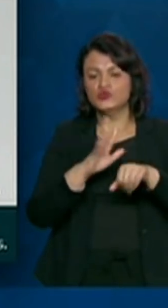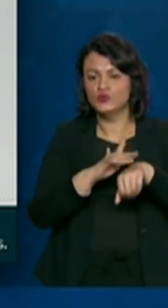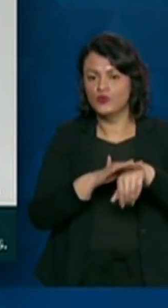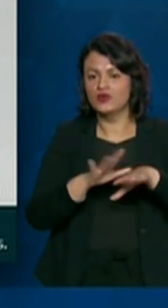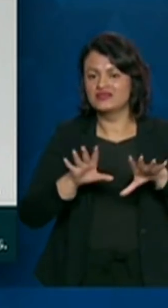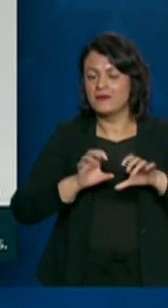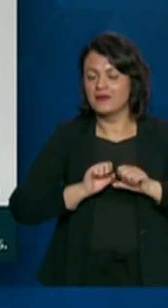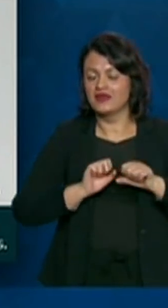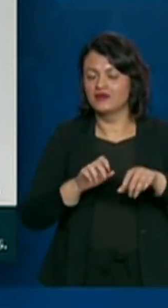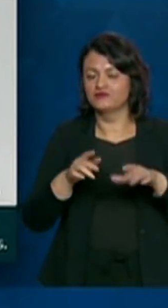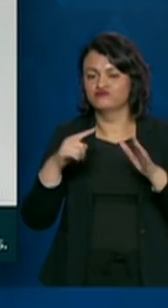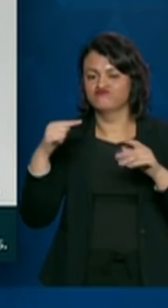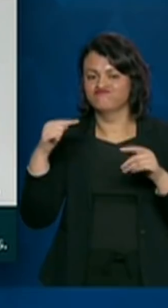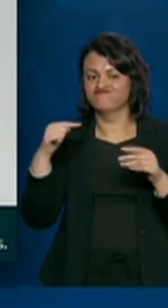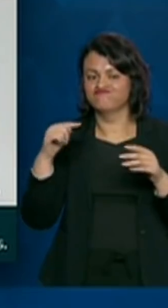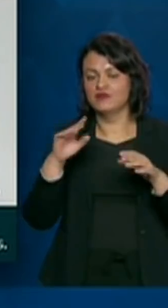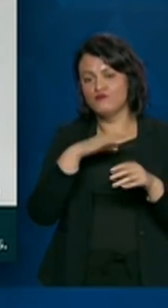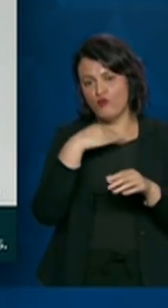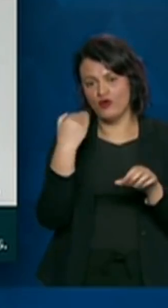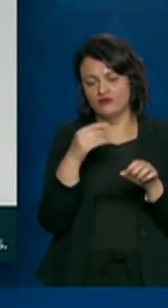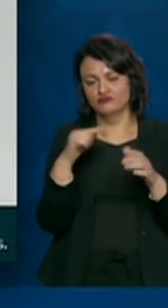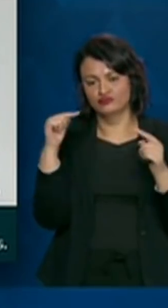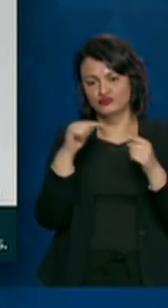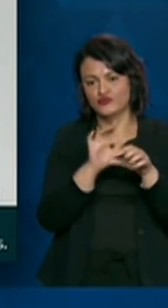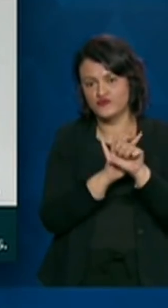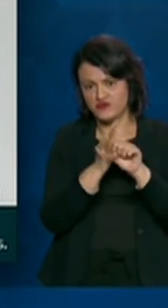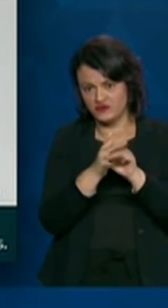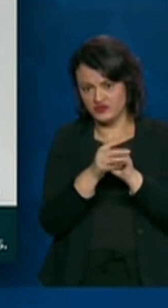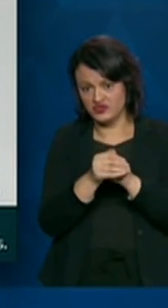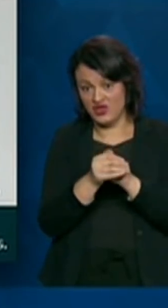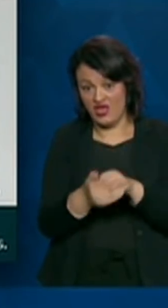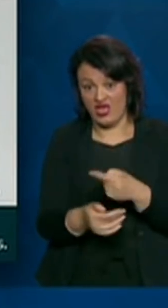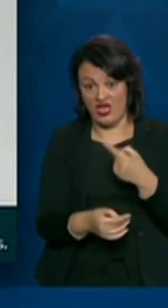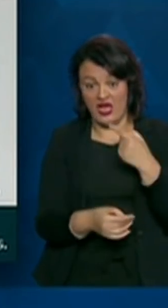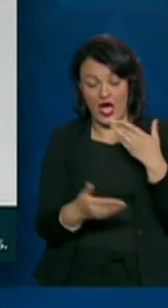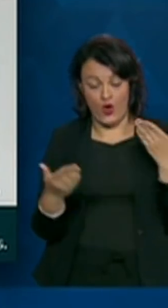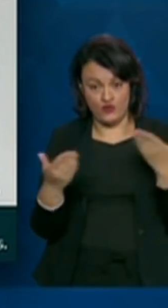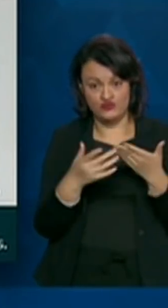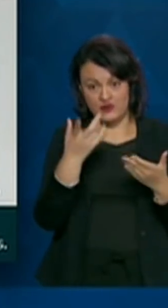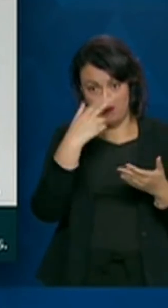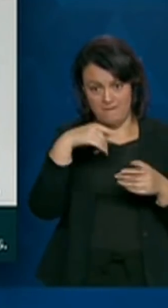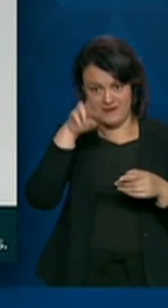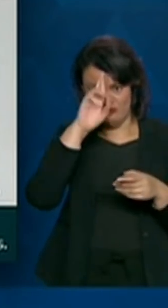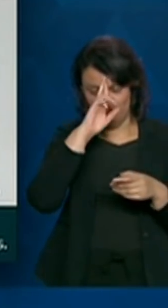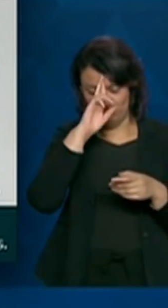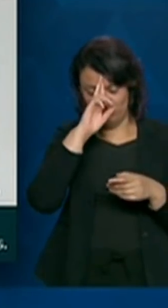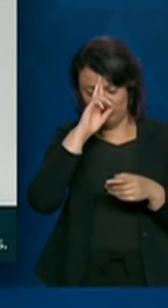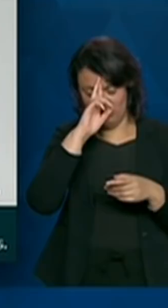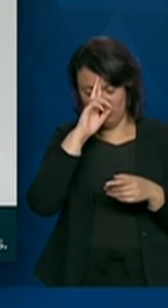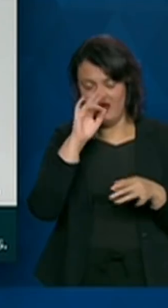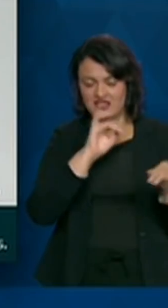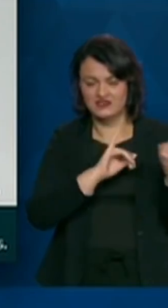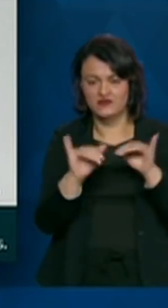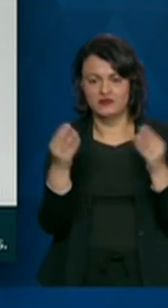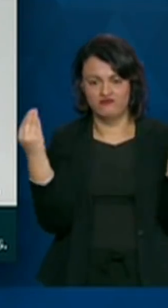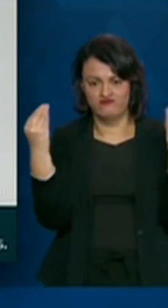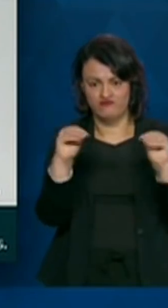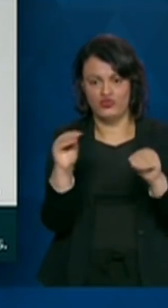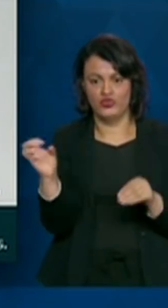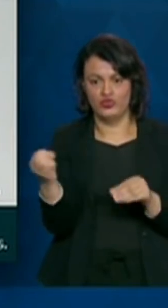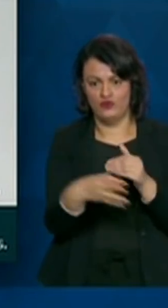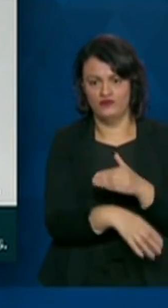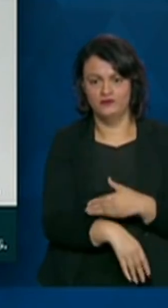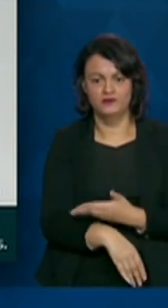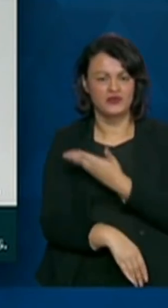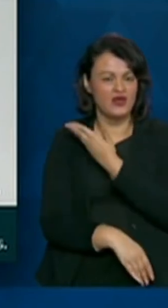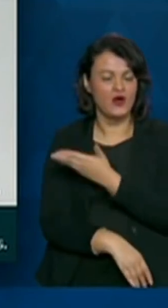data do óbito. A gente pode observar, esse dado foi atualizado agora ao meio-dia, mas que nos